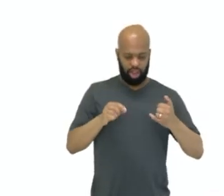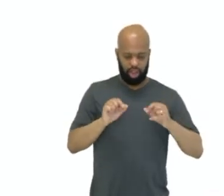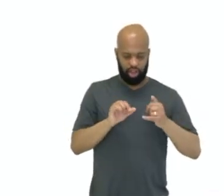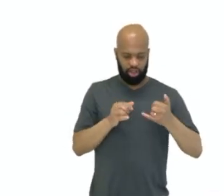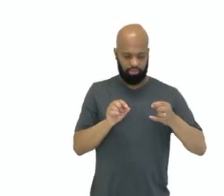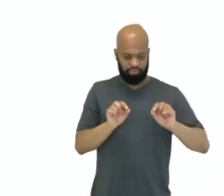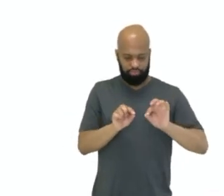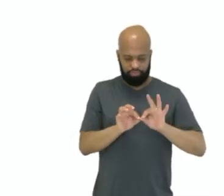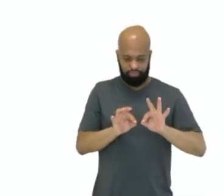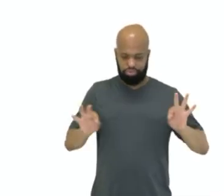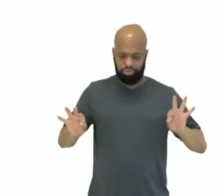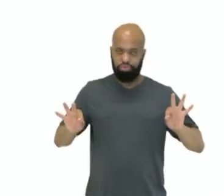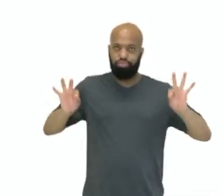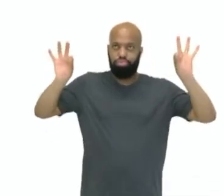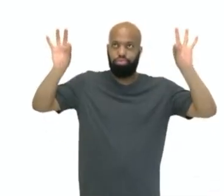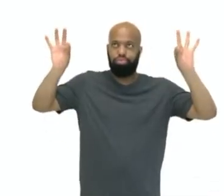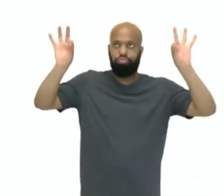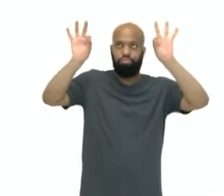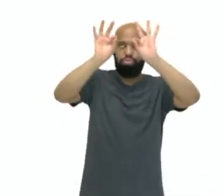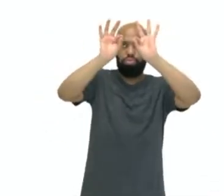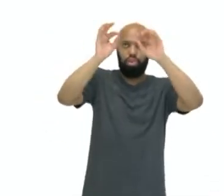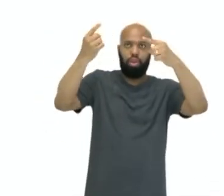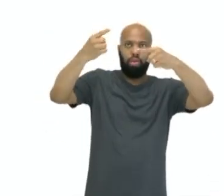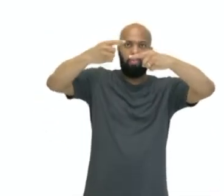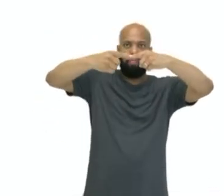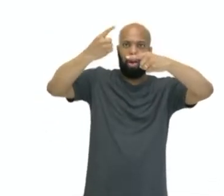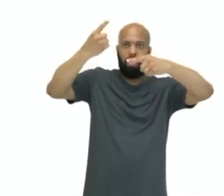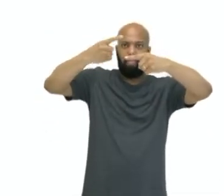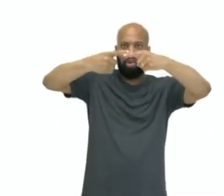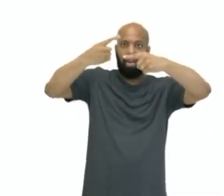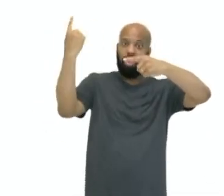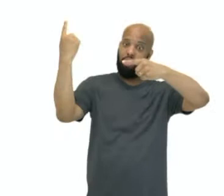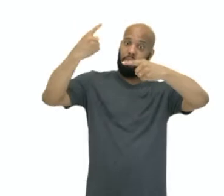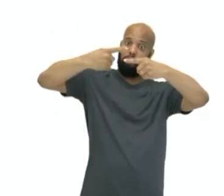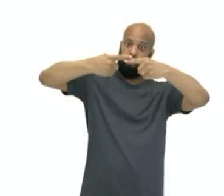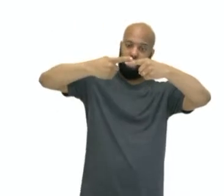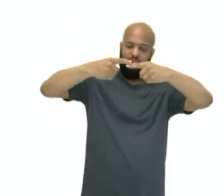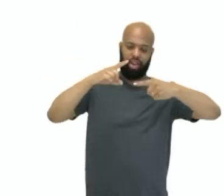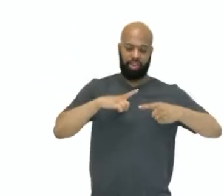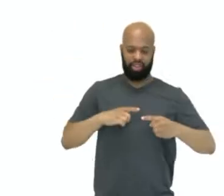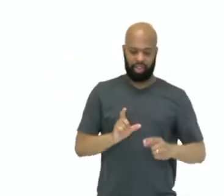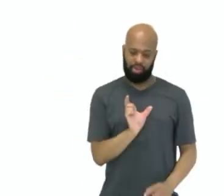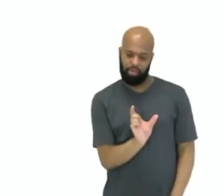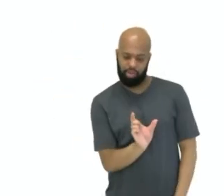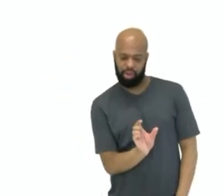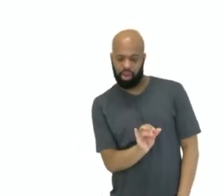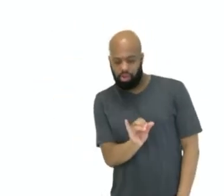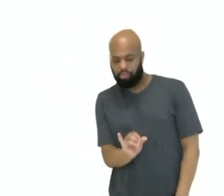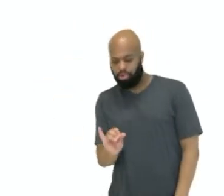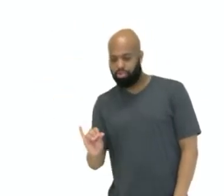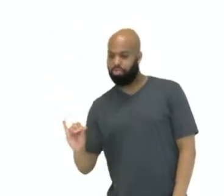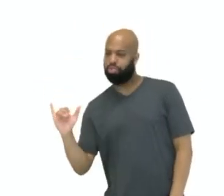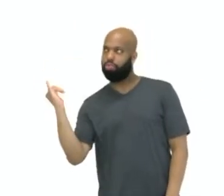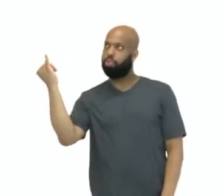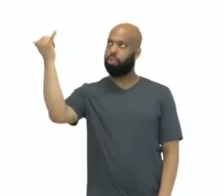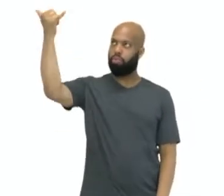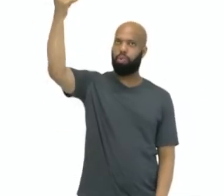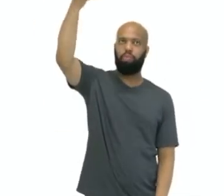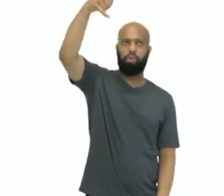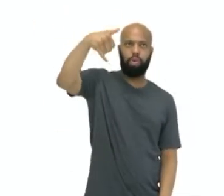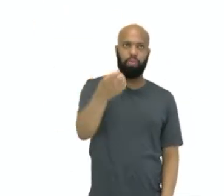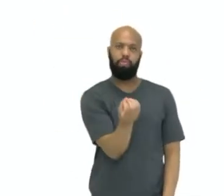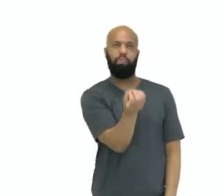voltas, circuito. Então, o que é um circuito fechado? É quando todos os componentes que formam esse circuito